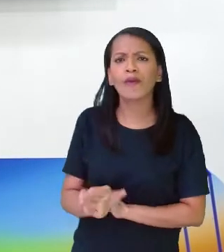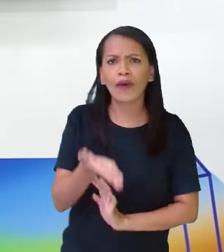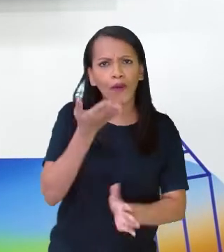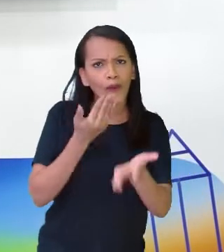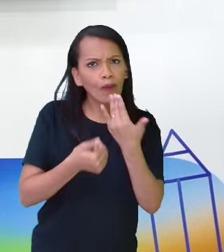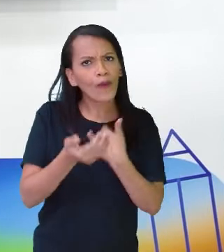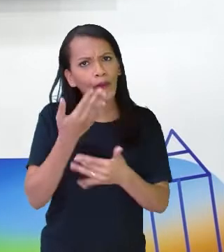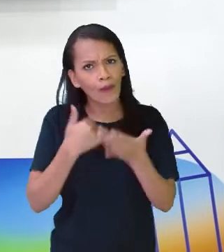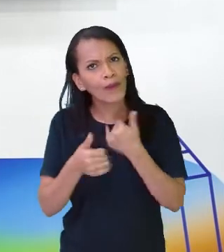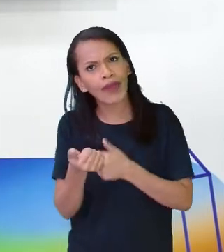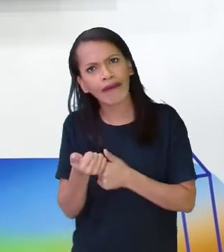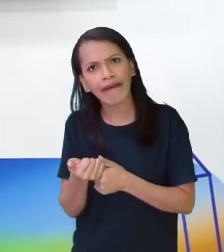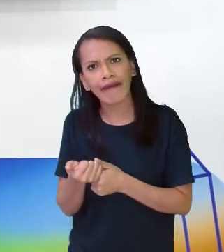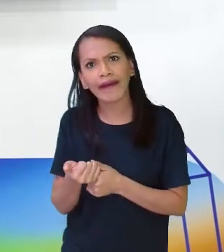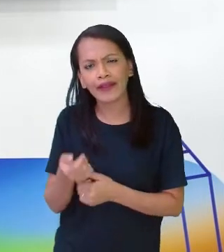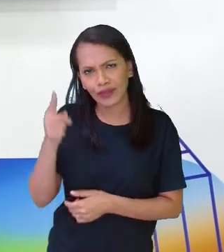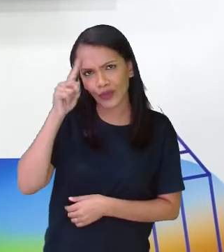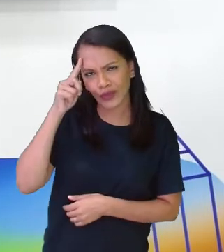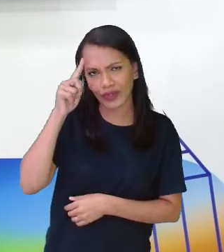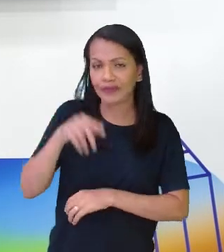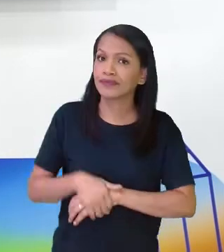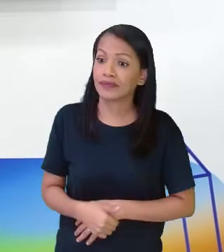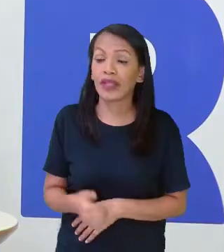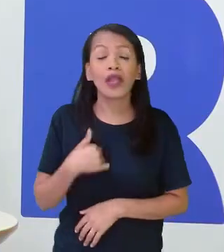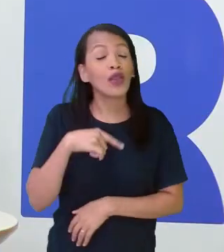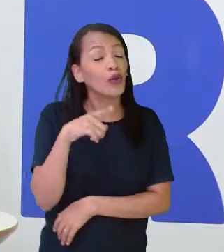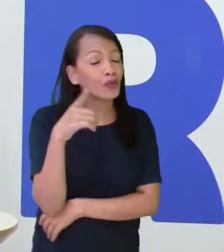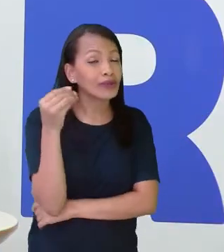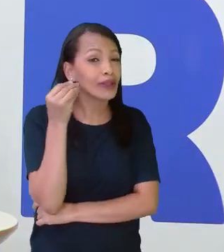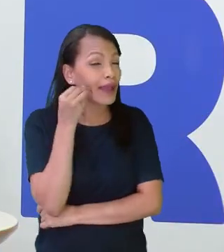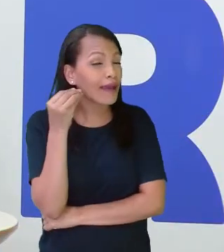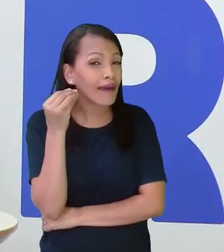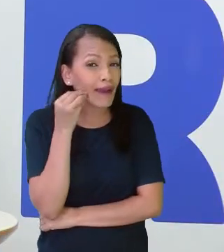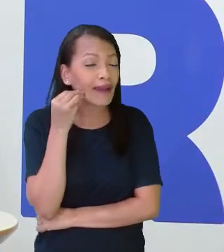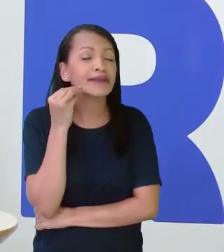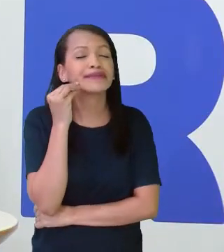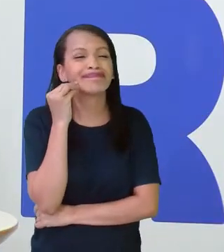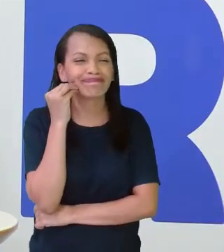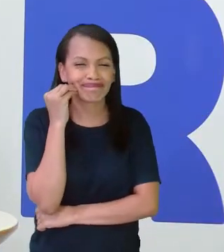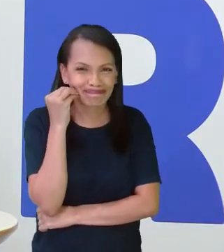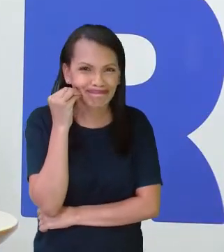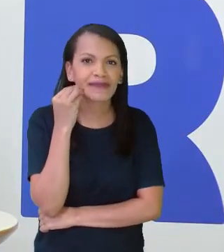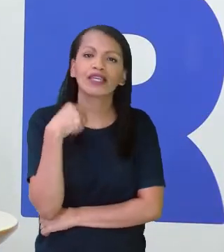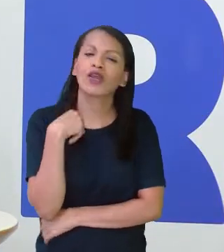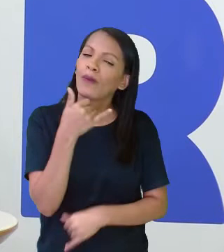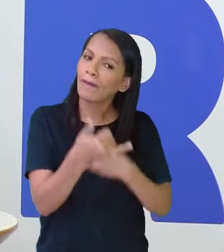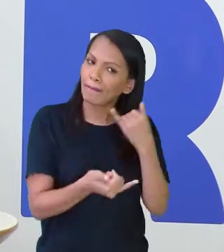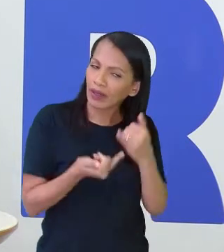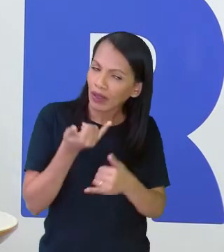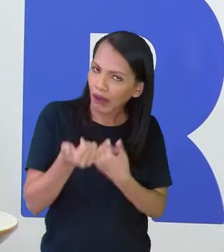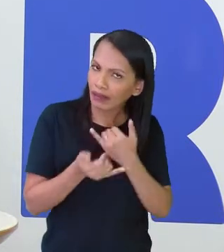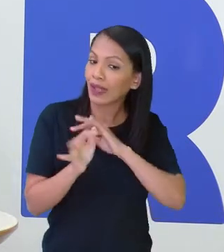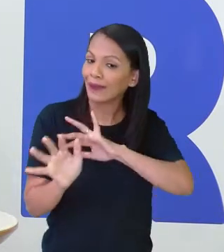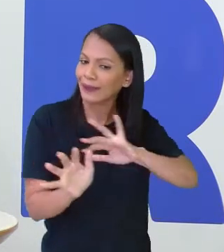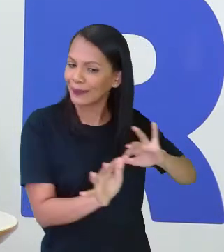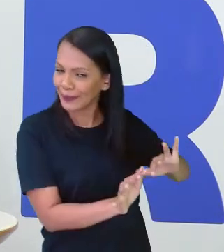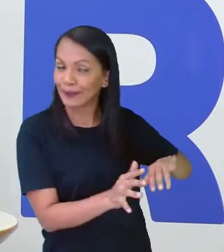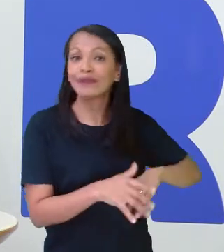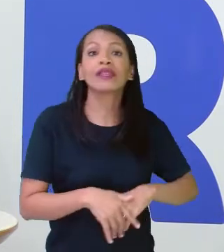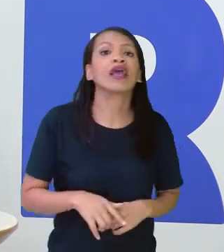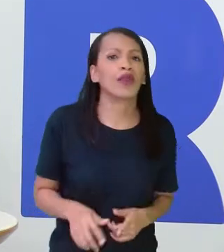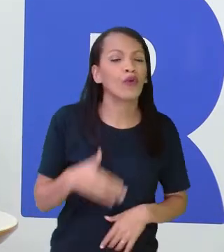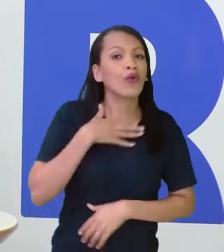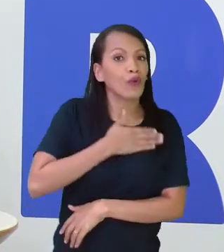consumir legumes e verduras no dia a dia? Eu tento. Como eu tinha falado, brincadeiras à parte, né?